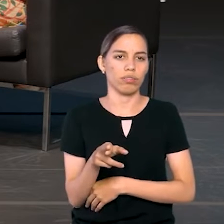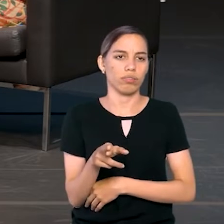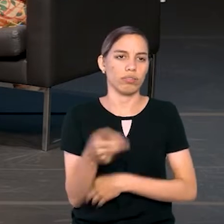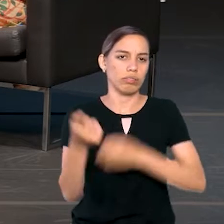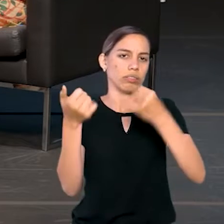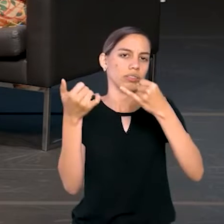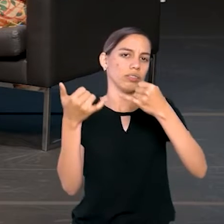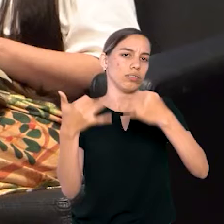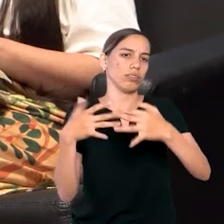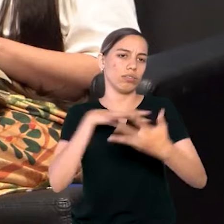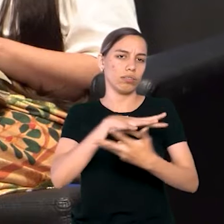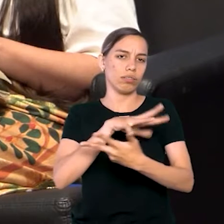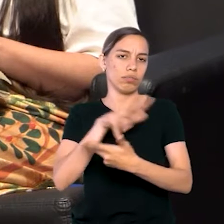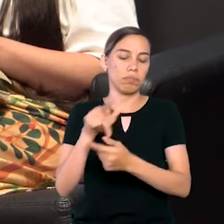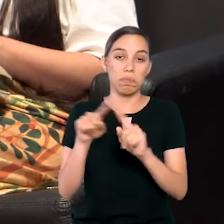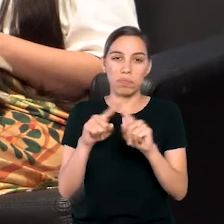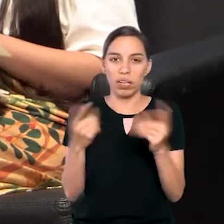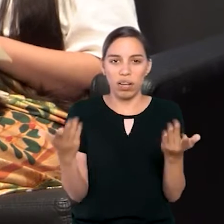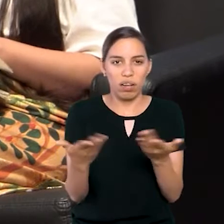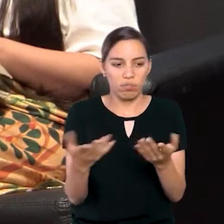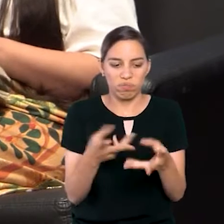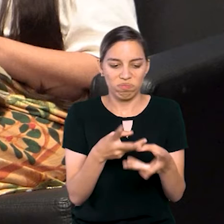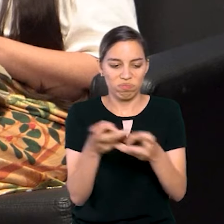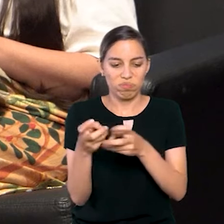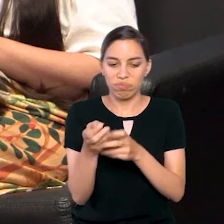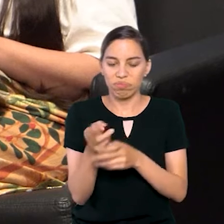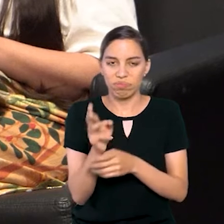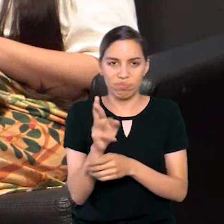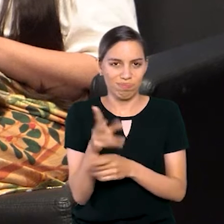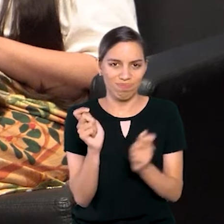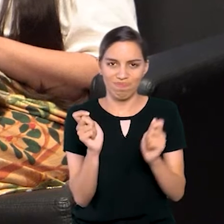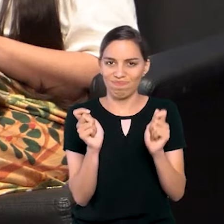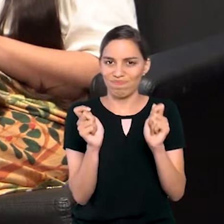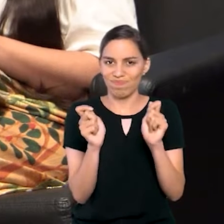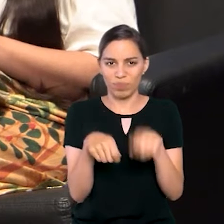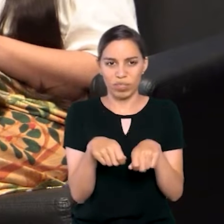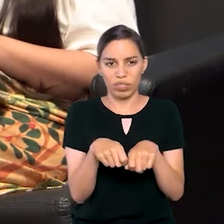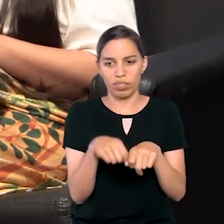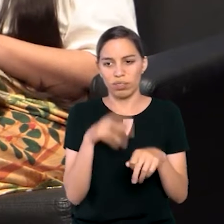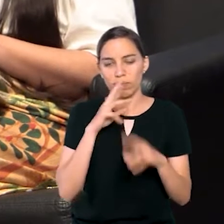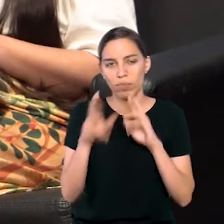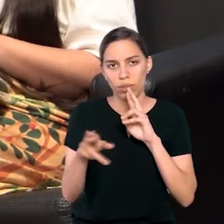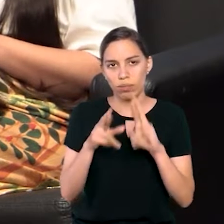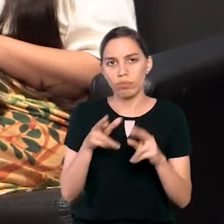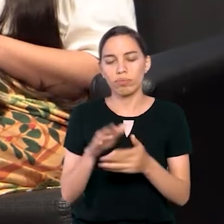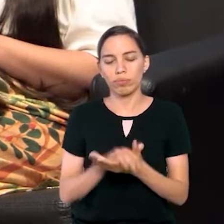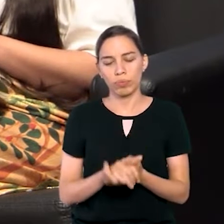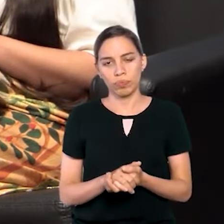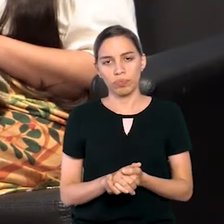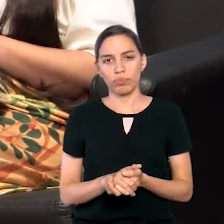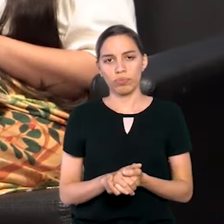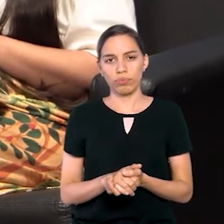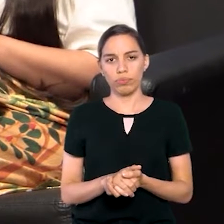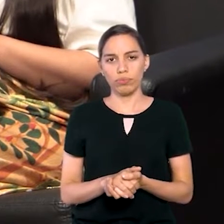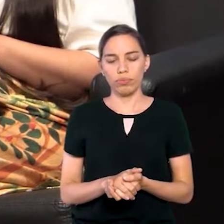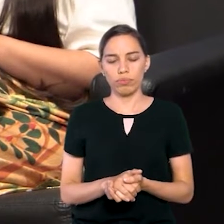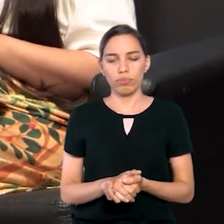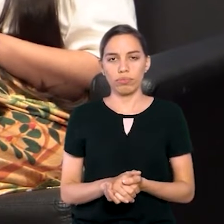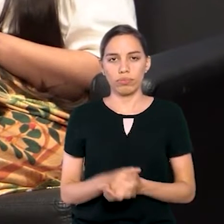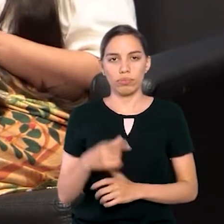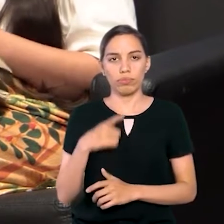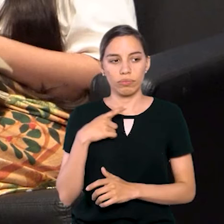enigmas do mundo, e que agora se percebem que elas não dão conta, né? E aí há uma